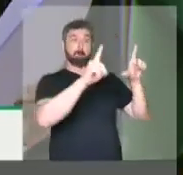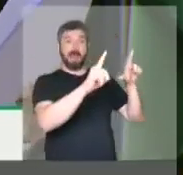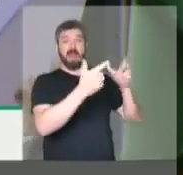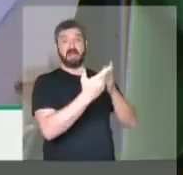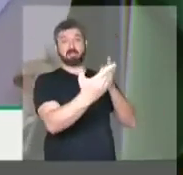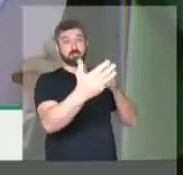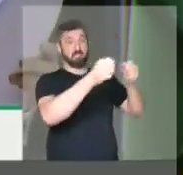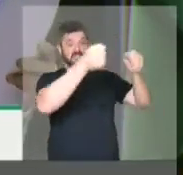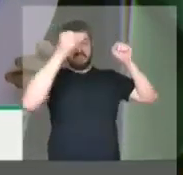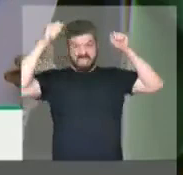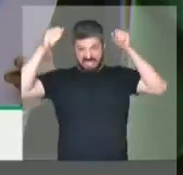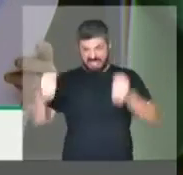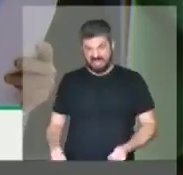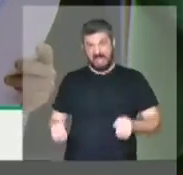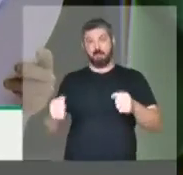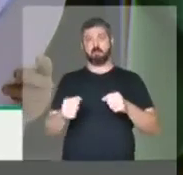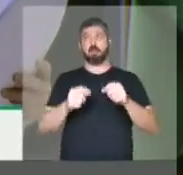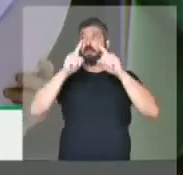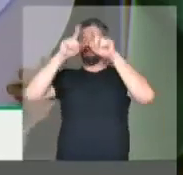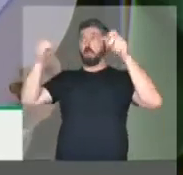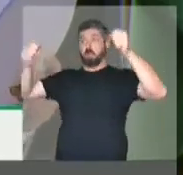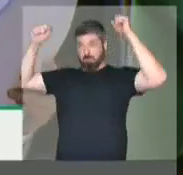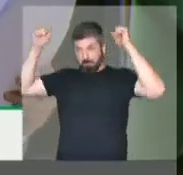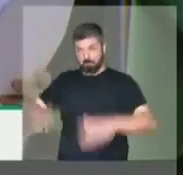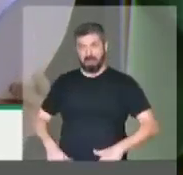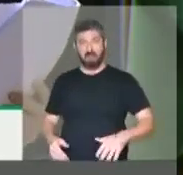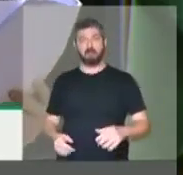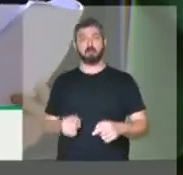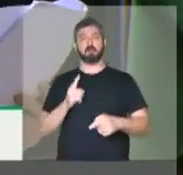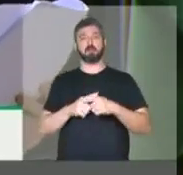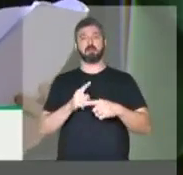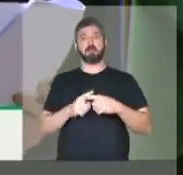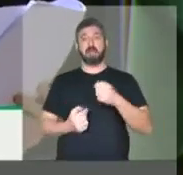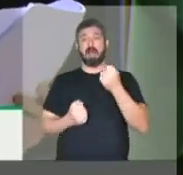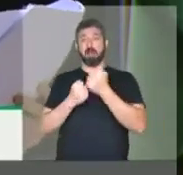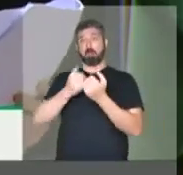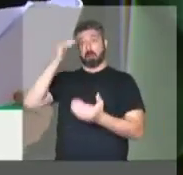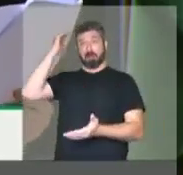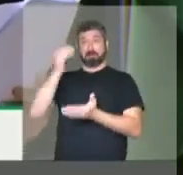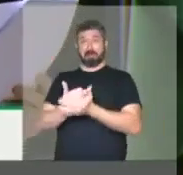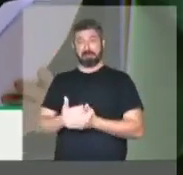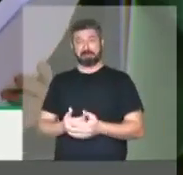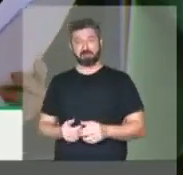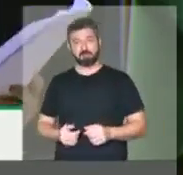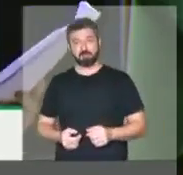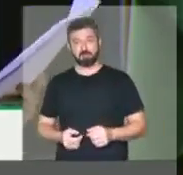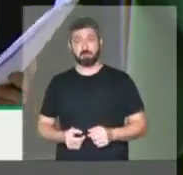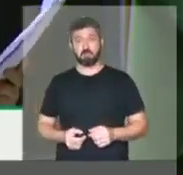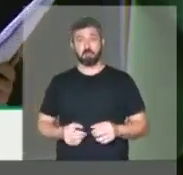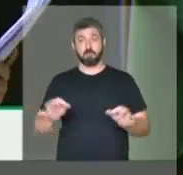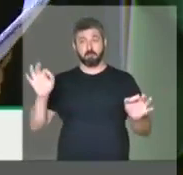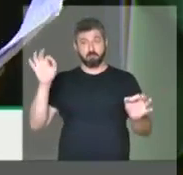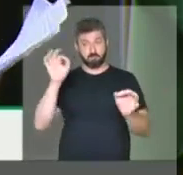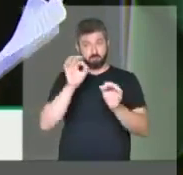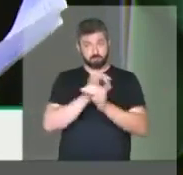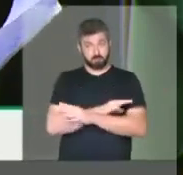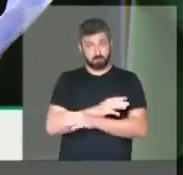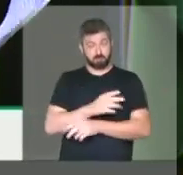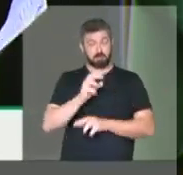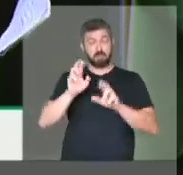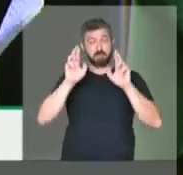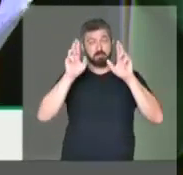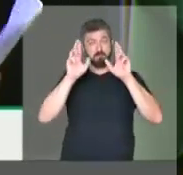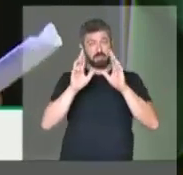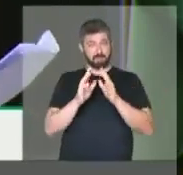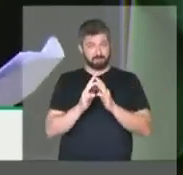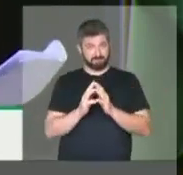por isso é que destroem quadros, como se estivessem sustentando tese. Eu encerro ancorado na